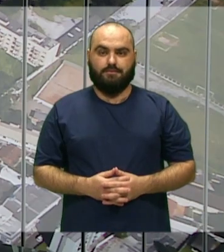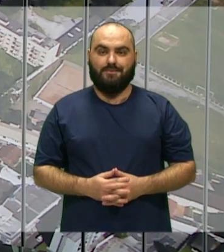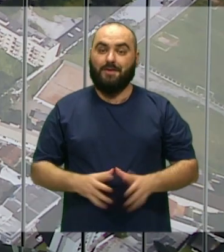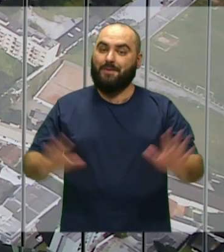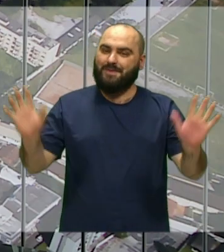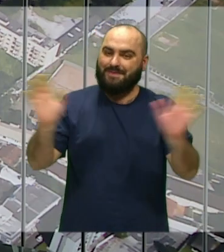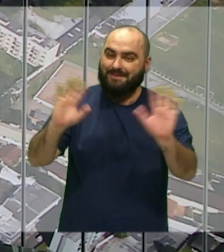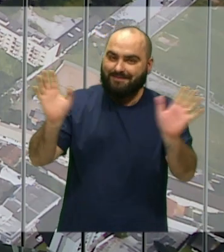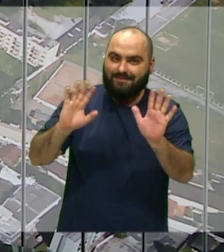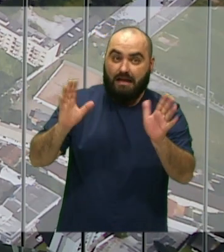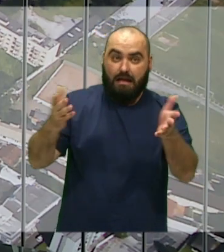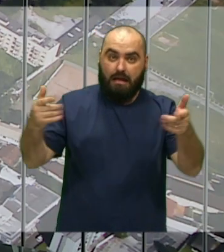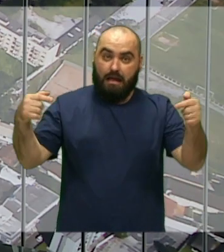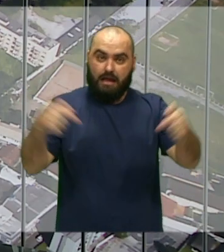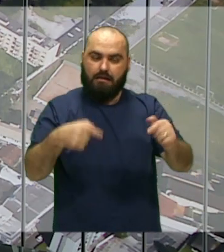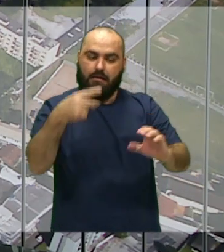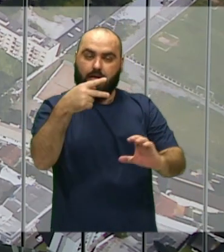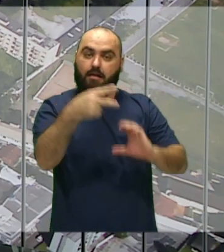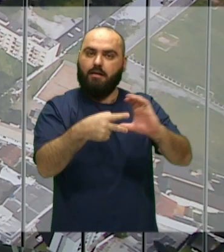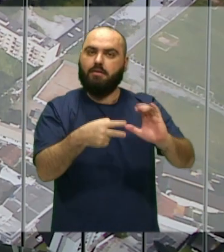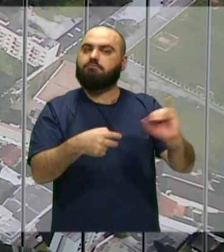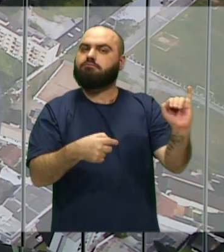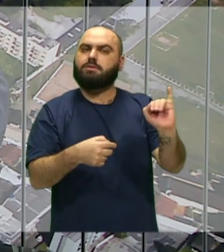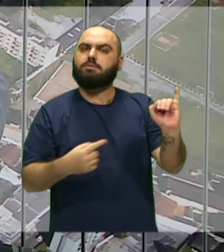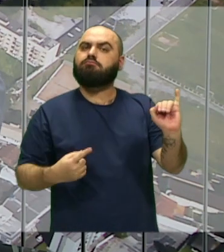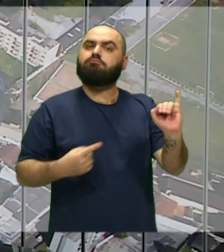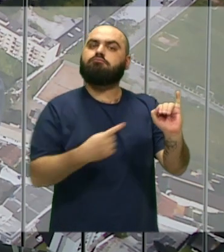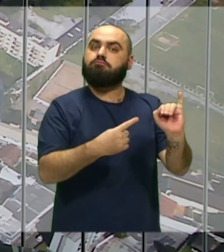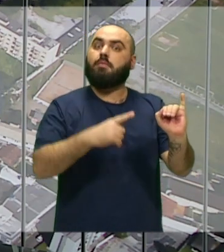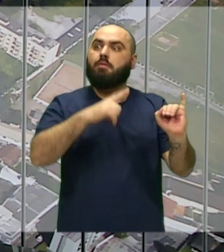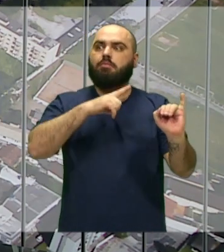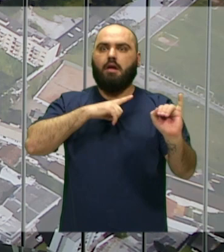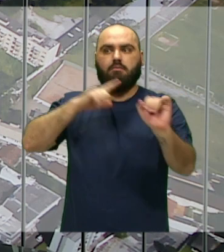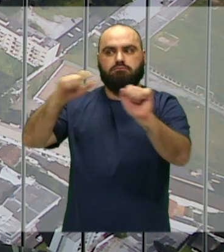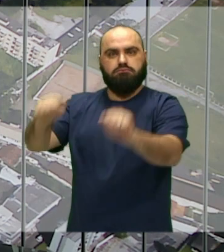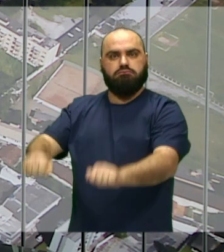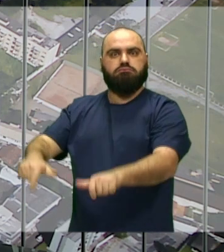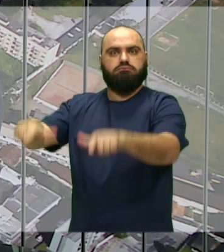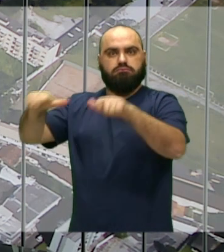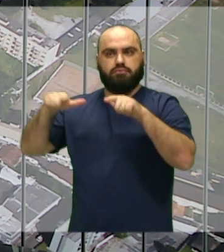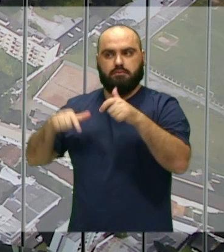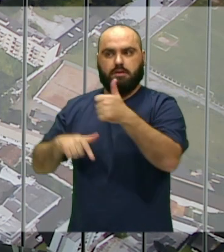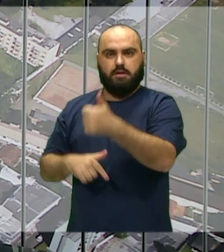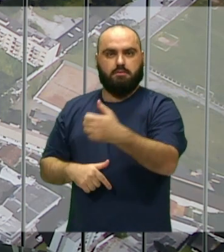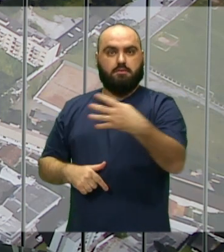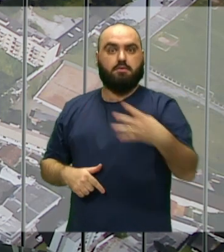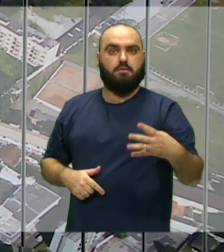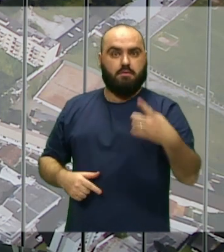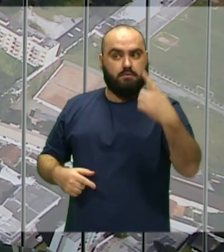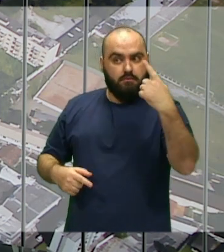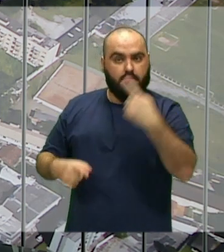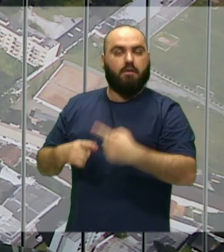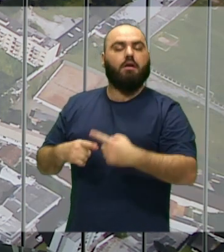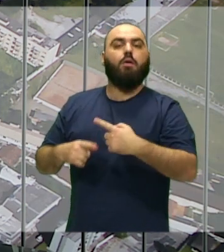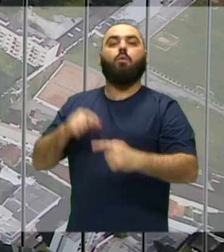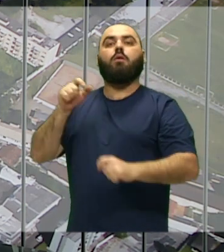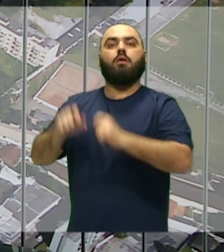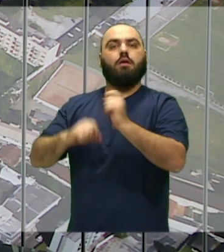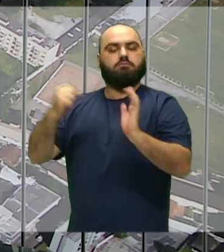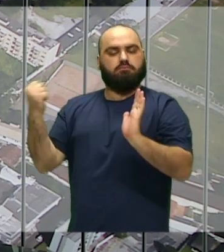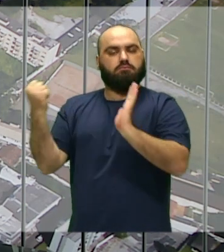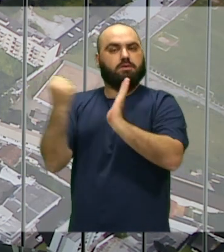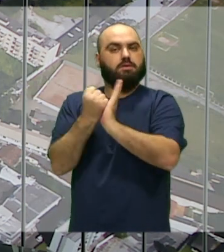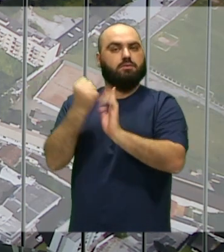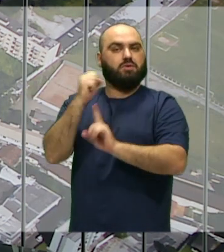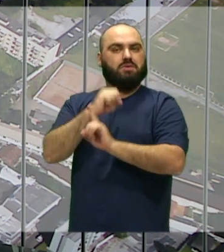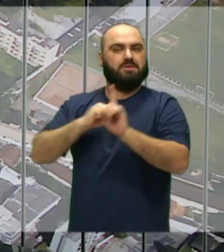Olá a câmara de vereadores de Itajaí recebeu certificação na 14ª edição do programa seo social o